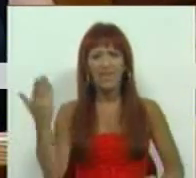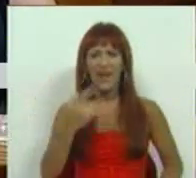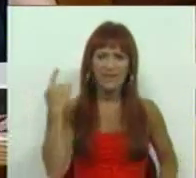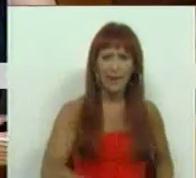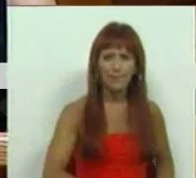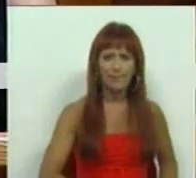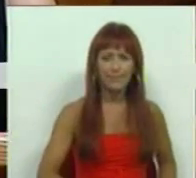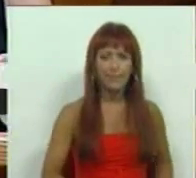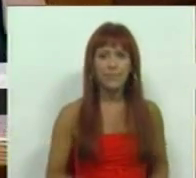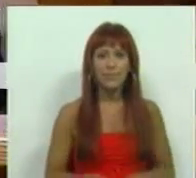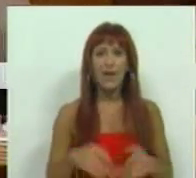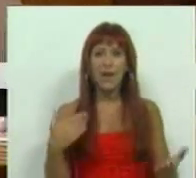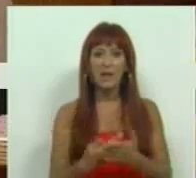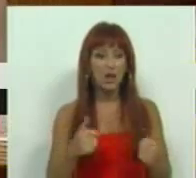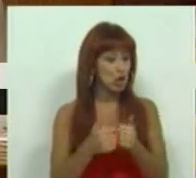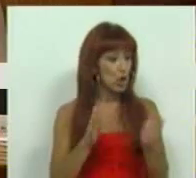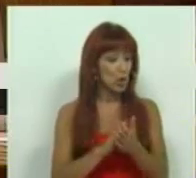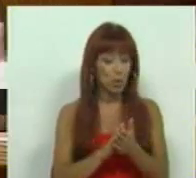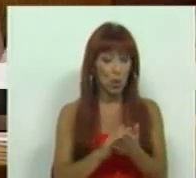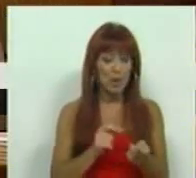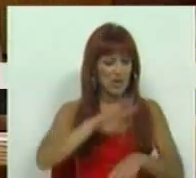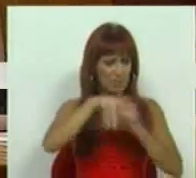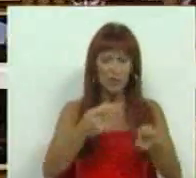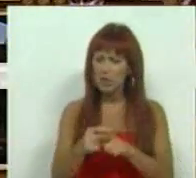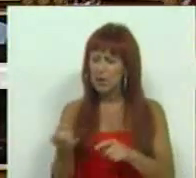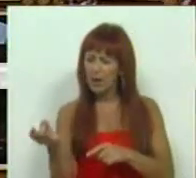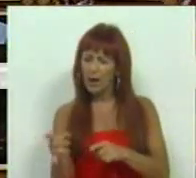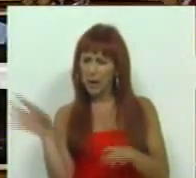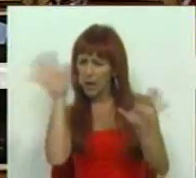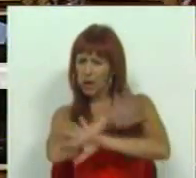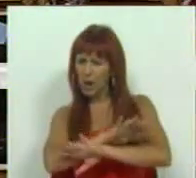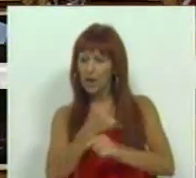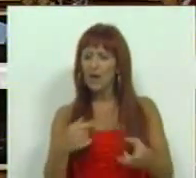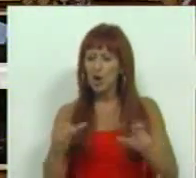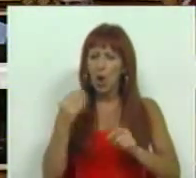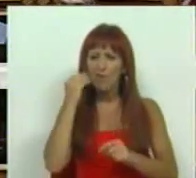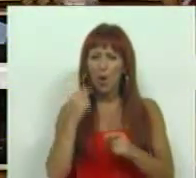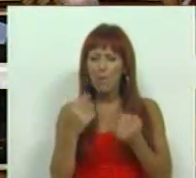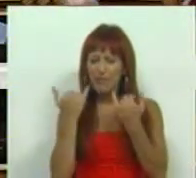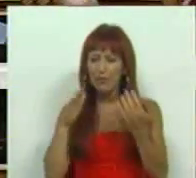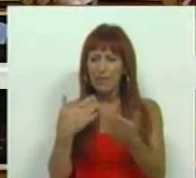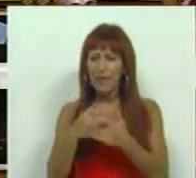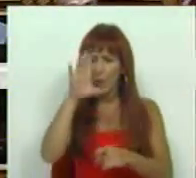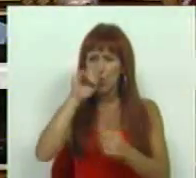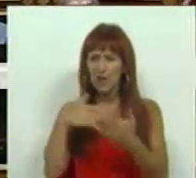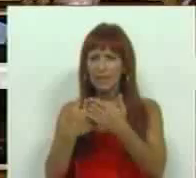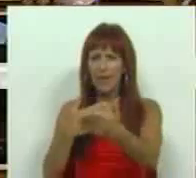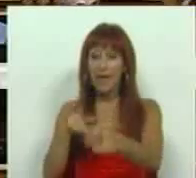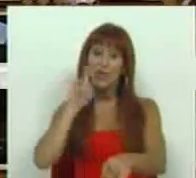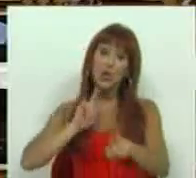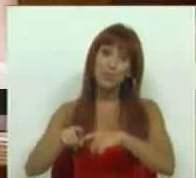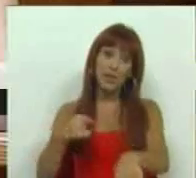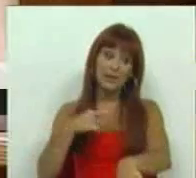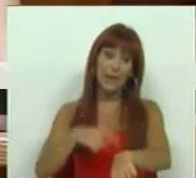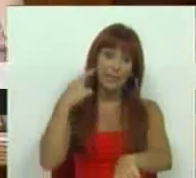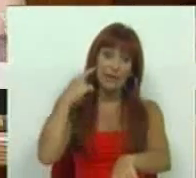direito. A somar a todas estas trapalhadas, há subtilezas enganosas na nova forma de informação prestada pelo Ministério da Educação.